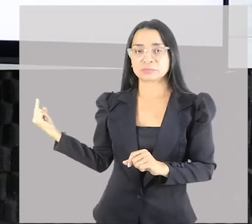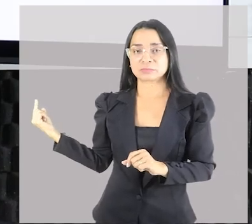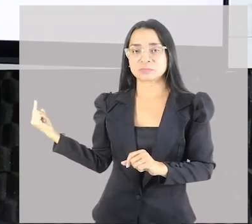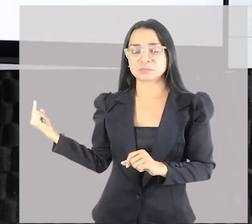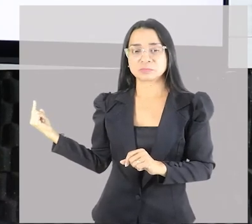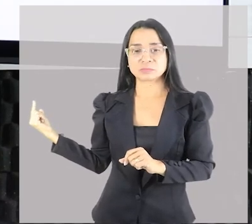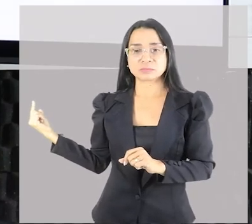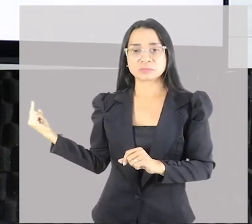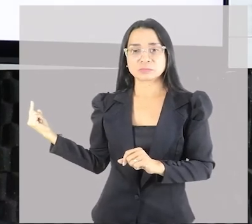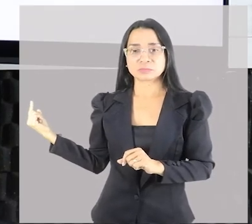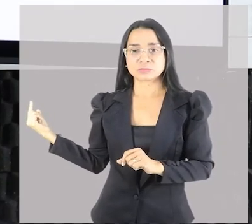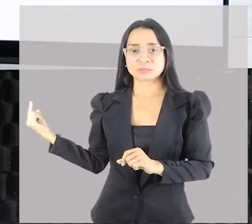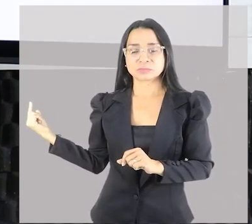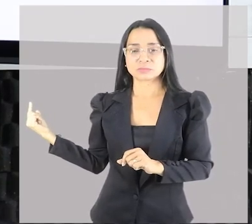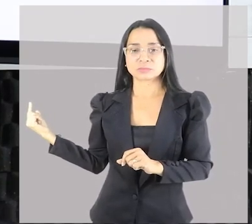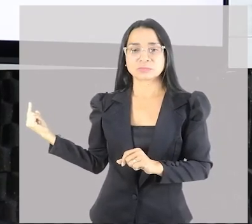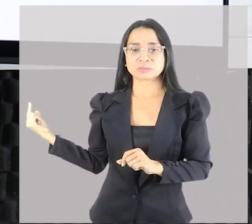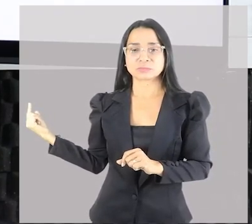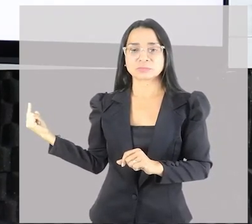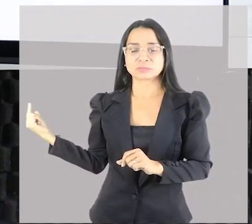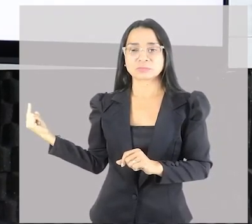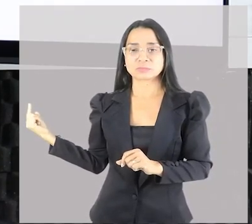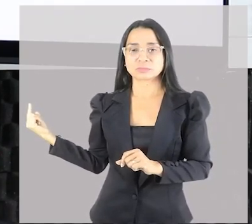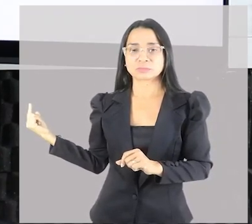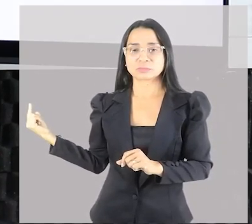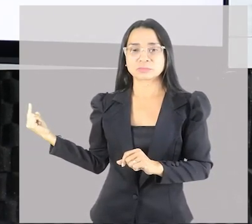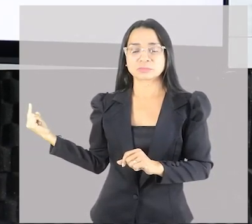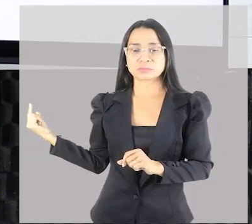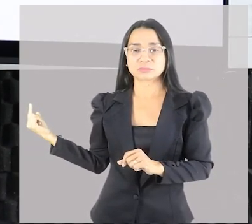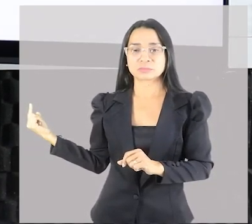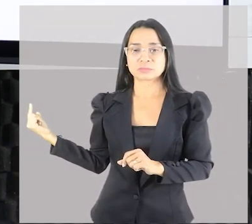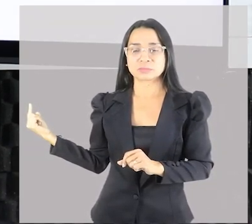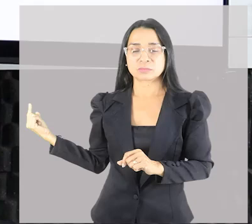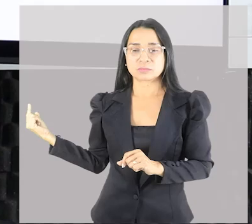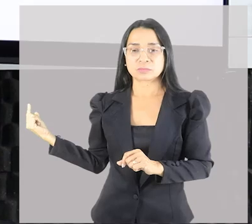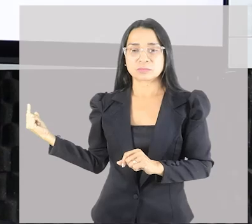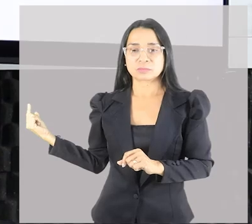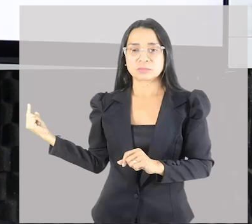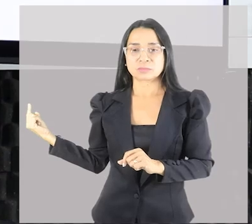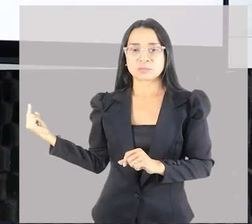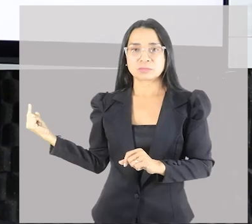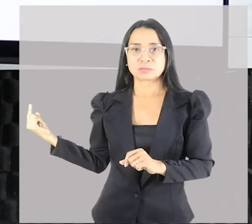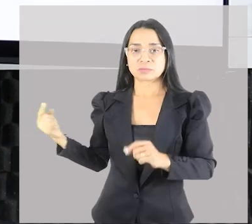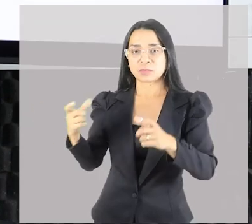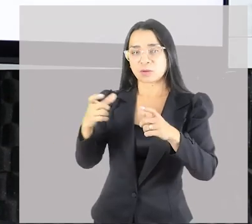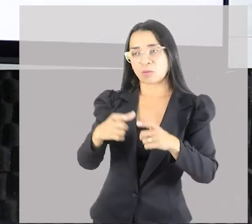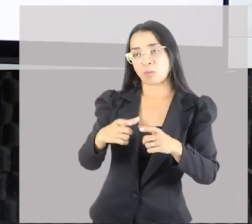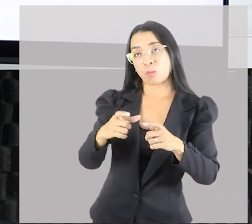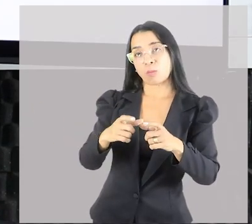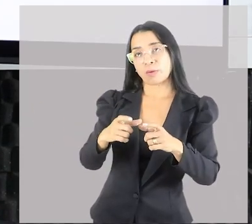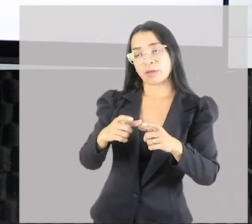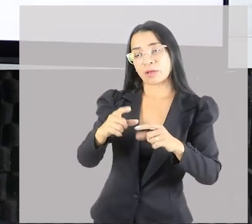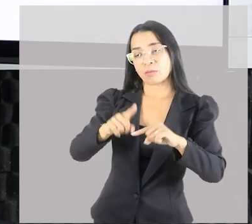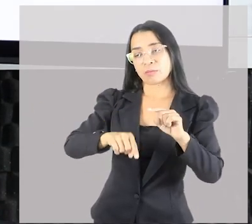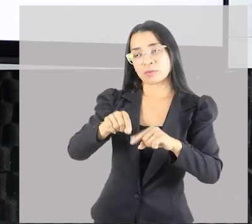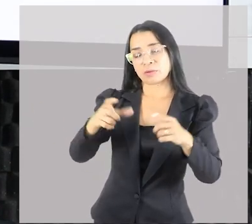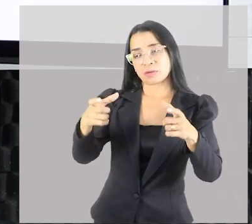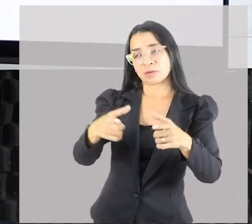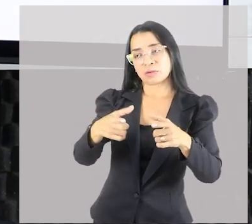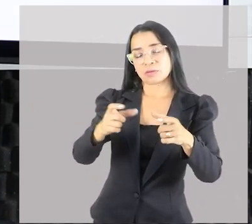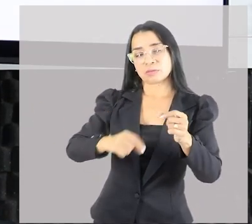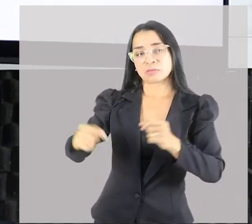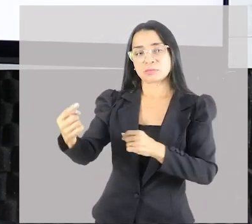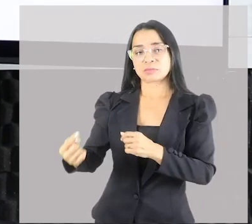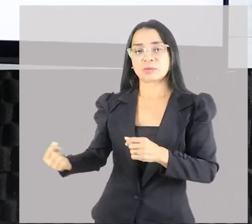massa sonora do batalhão. Está bem escrito aqui, eu estou lento. Hoje eu estou lento, desculpe. Pandeirões e tambores de onça, que é uma cuíca com som mais grave, um cordão de